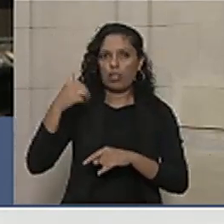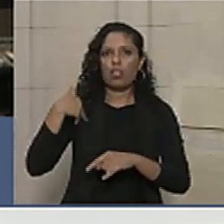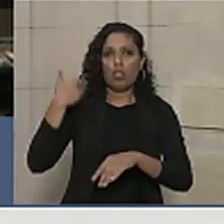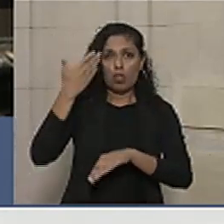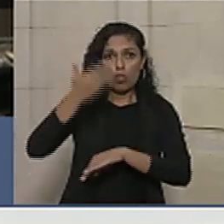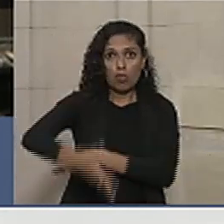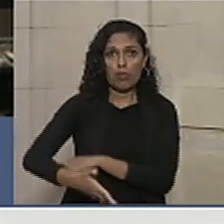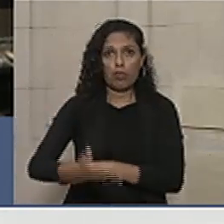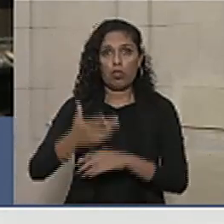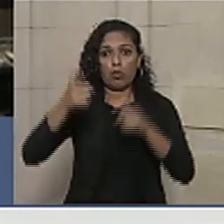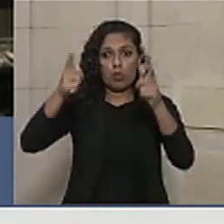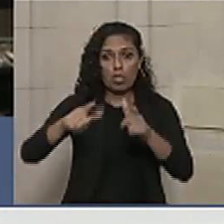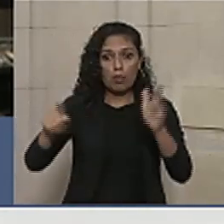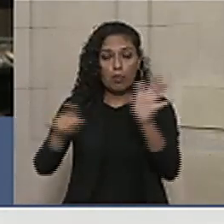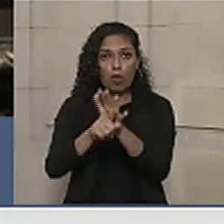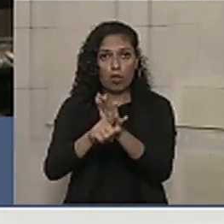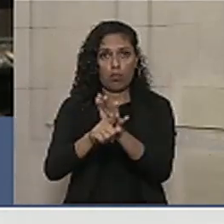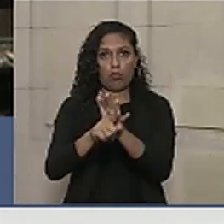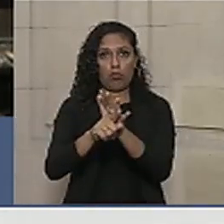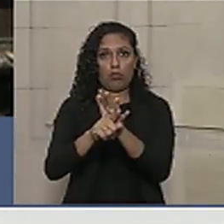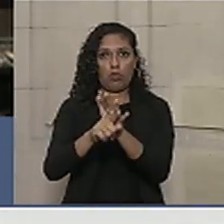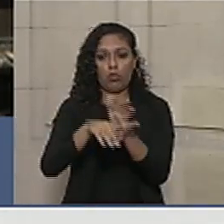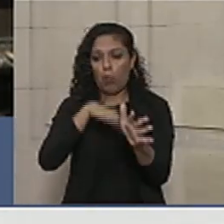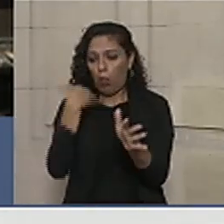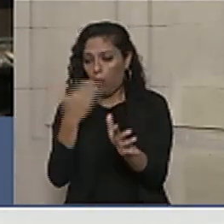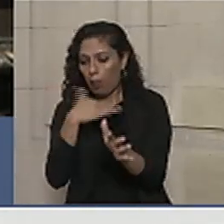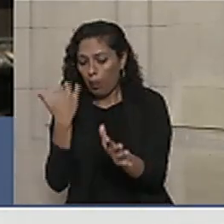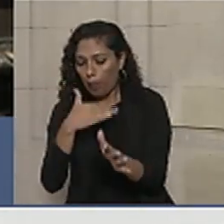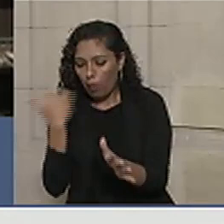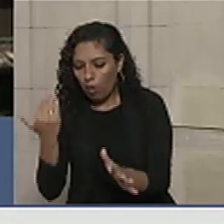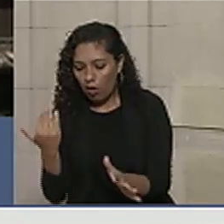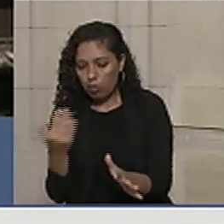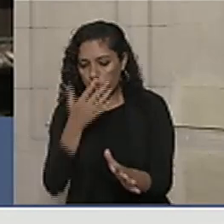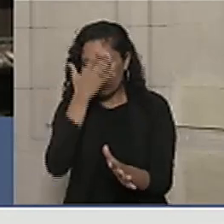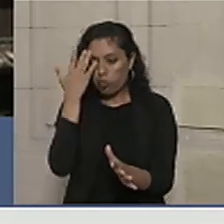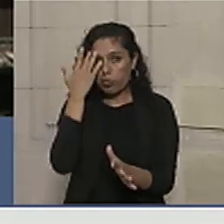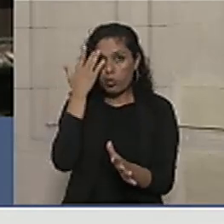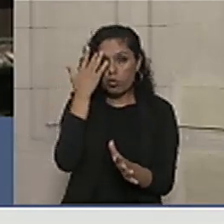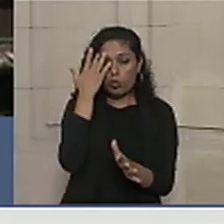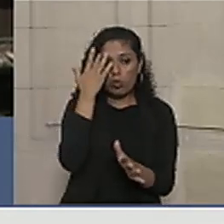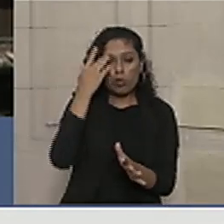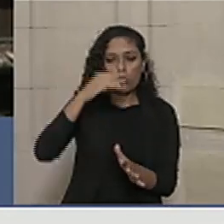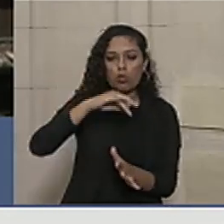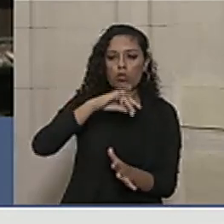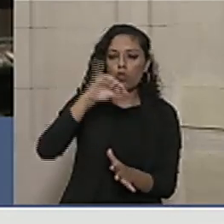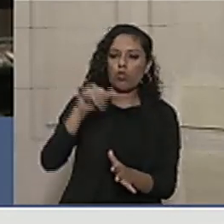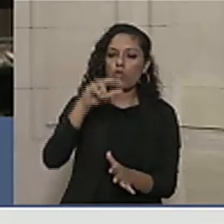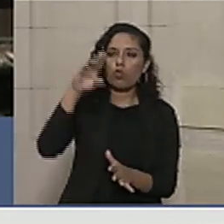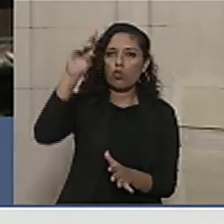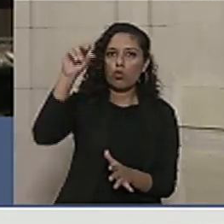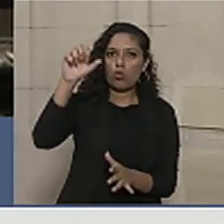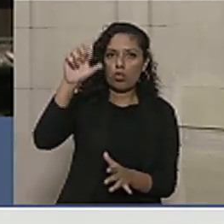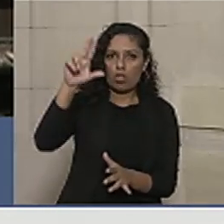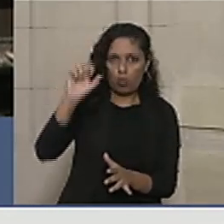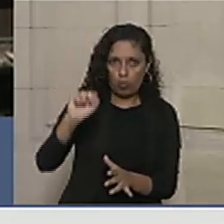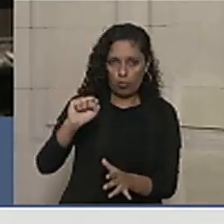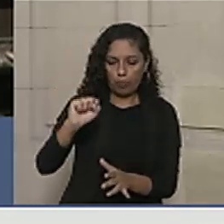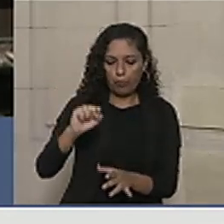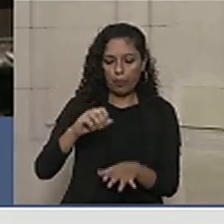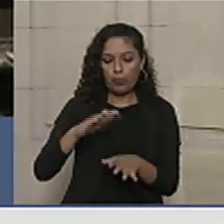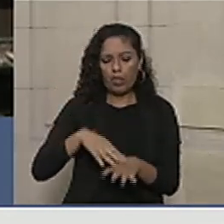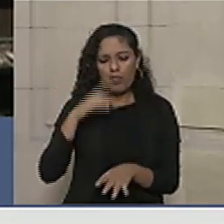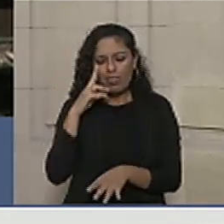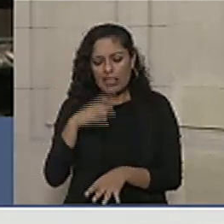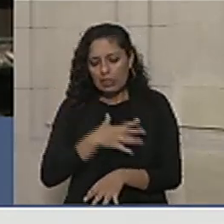de Brandemburgo, e fazer um momento de reflexão naquele lugar. Mas o maior crime, um dos